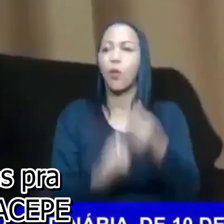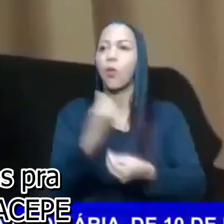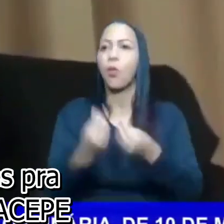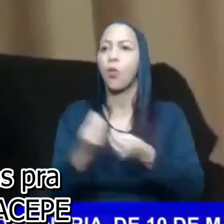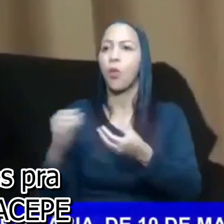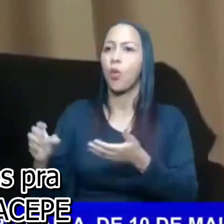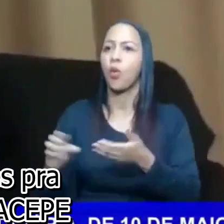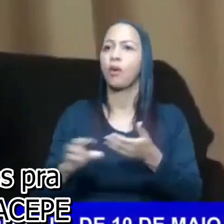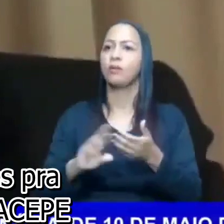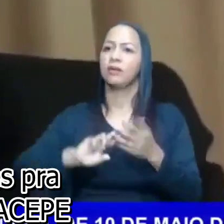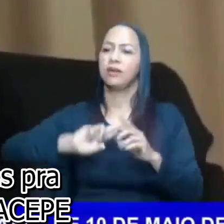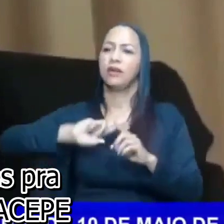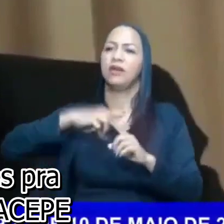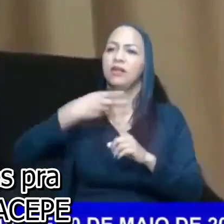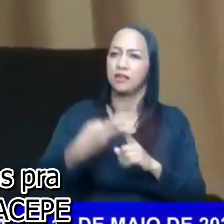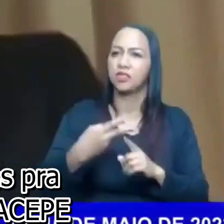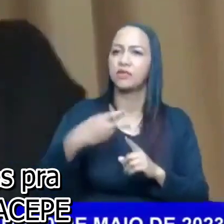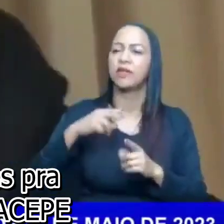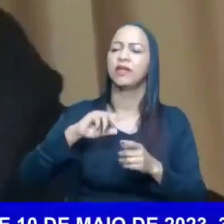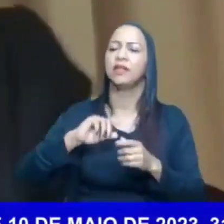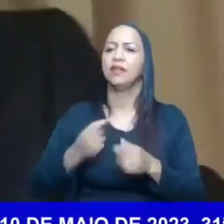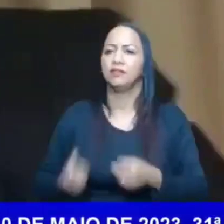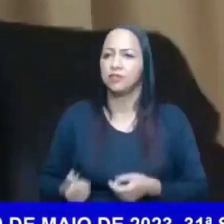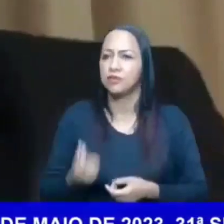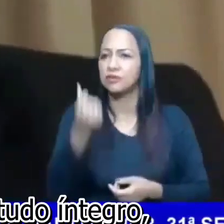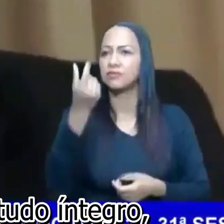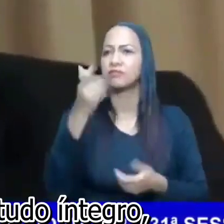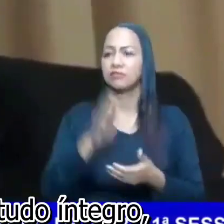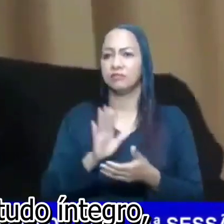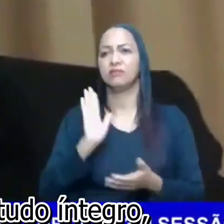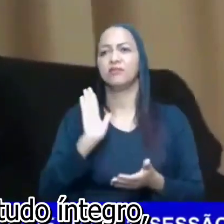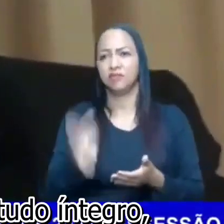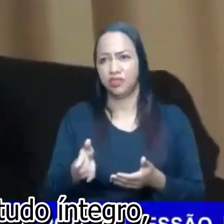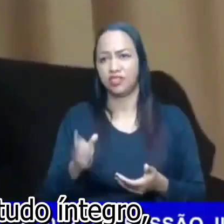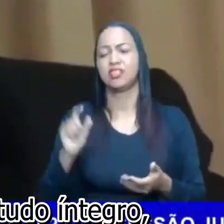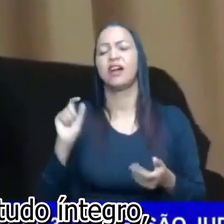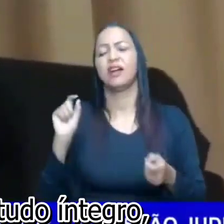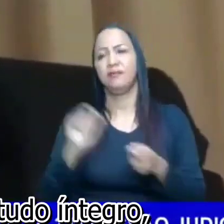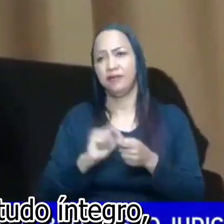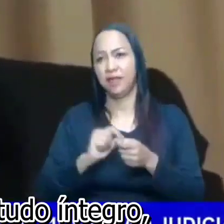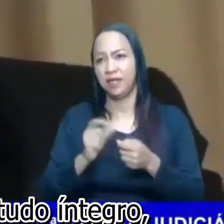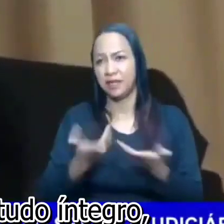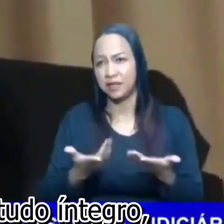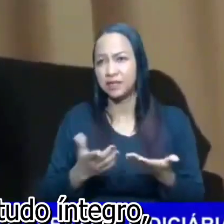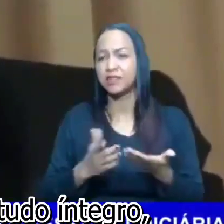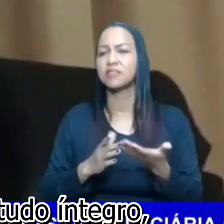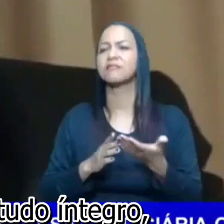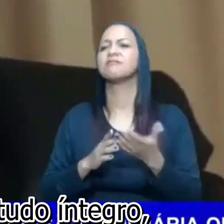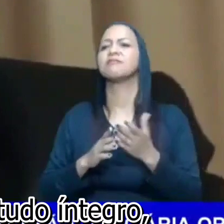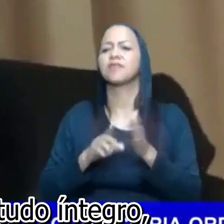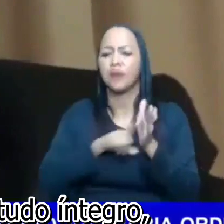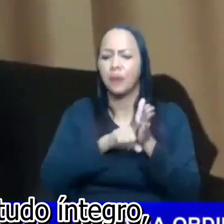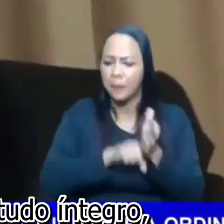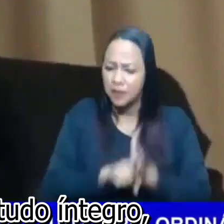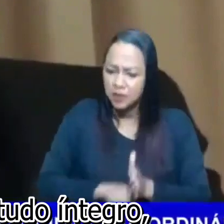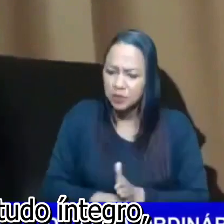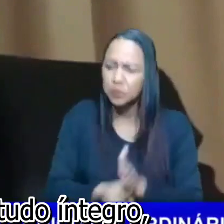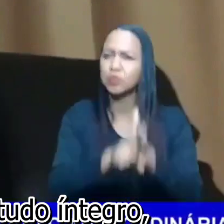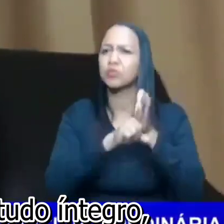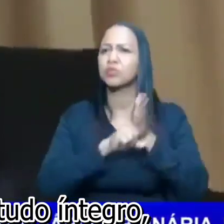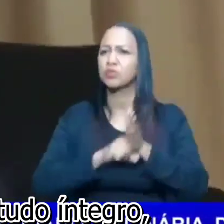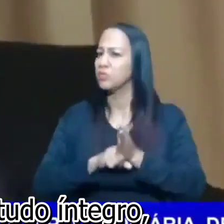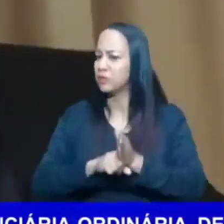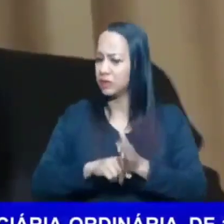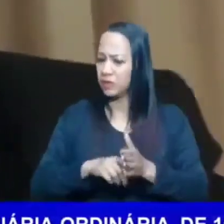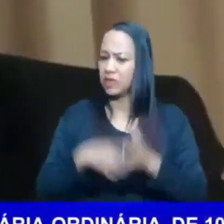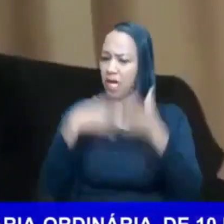transferir os valores para que a gente possa checar. Isso foi feito, o NACEP checou todos os detalhes, concordou que estava